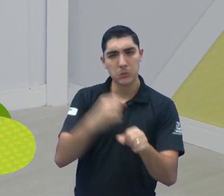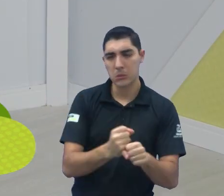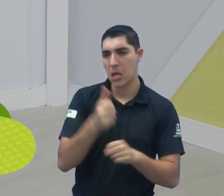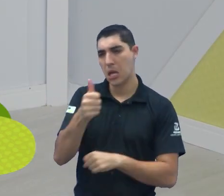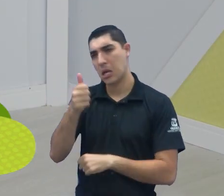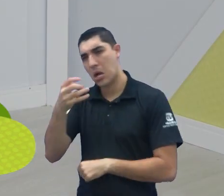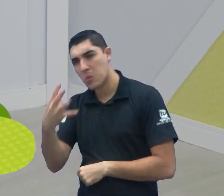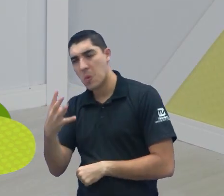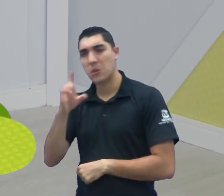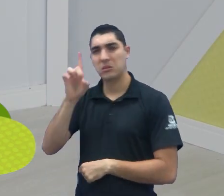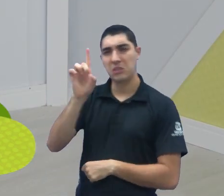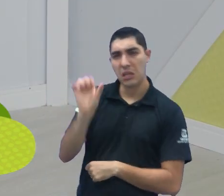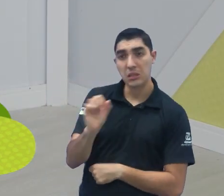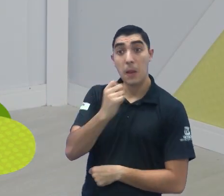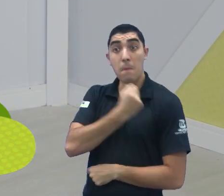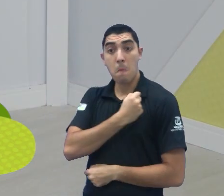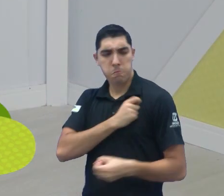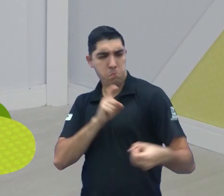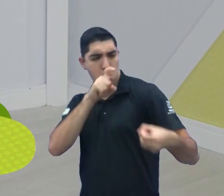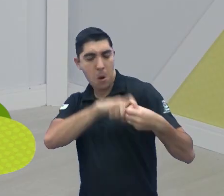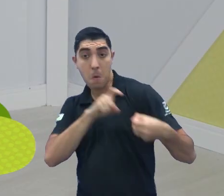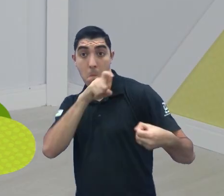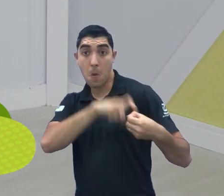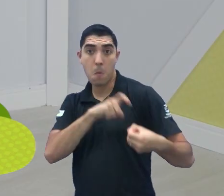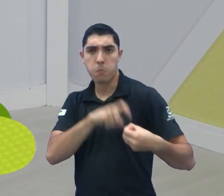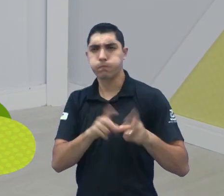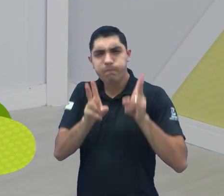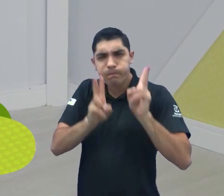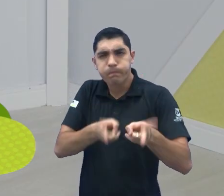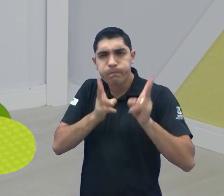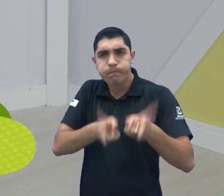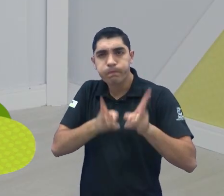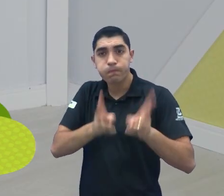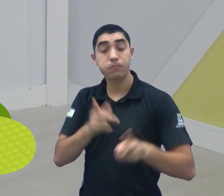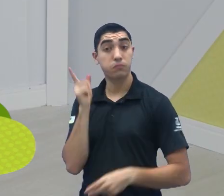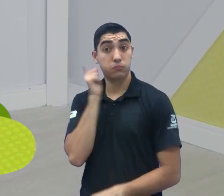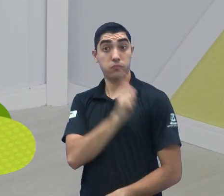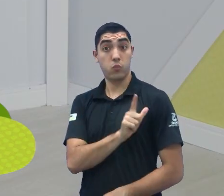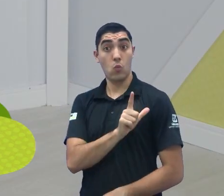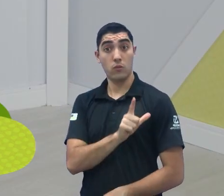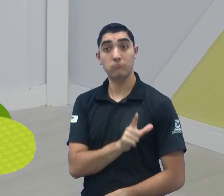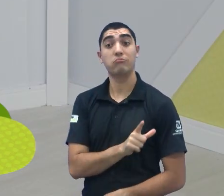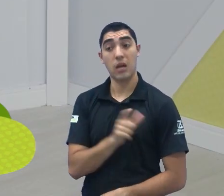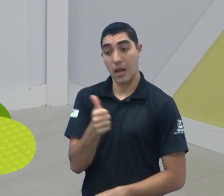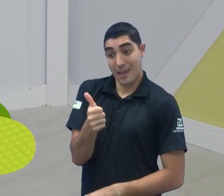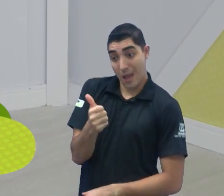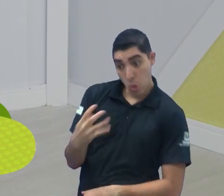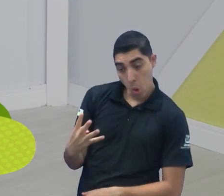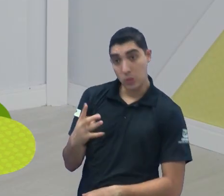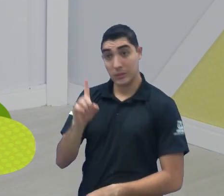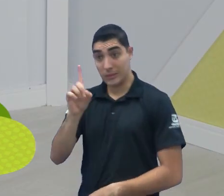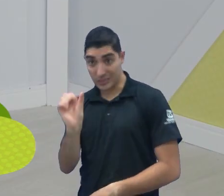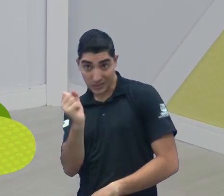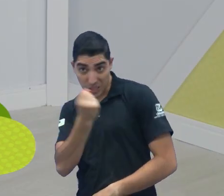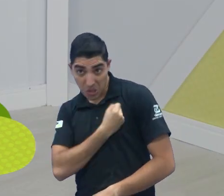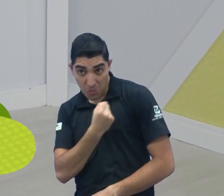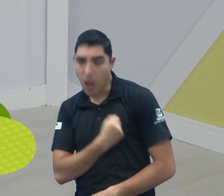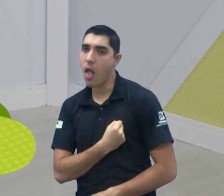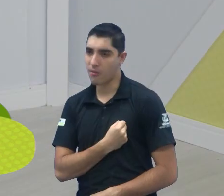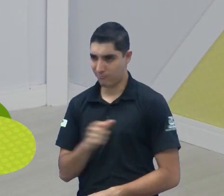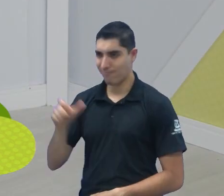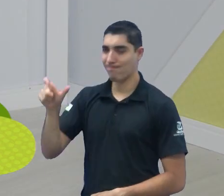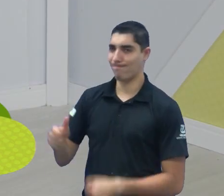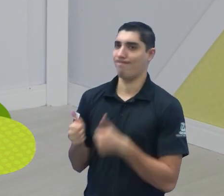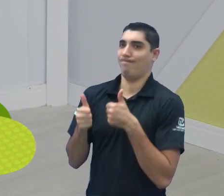16 pontos na partida. Um jogador que mantém uma média como essa, de 14 a 16 pontos por jogo, realmente é um jogador que todo mundo quer. E